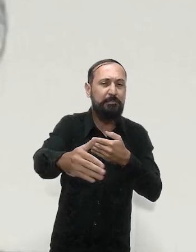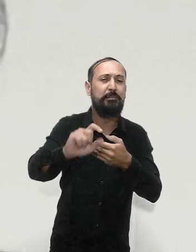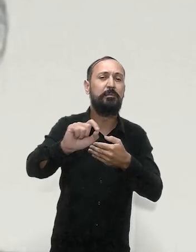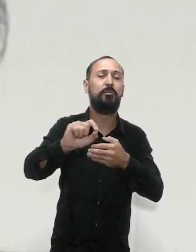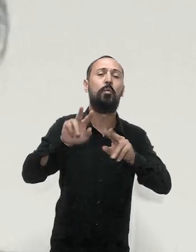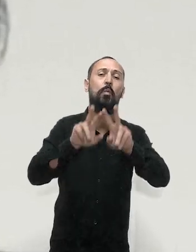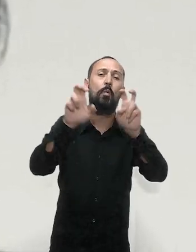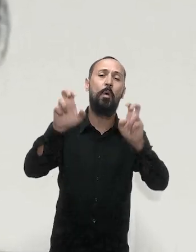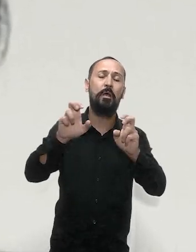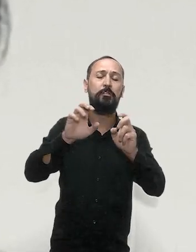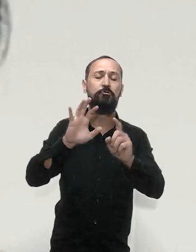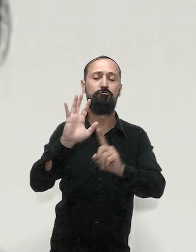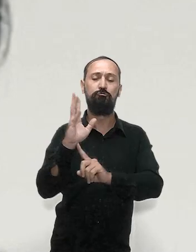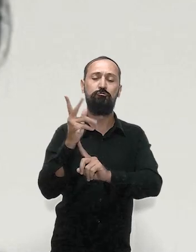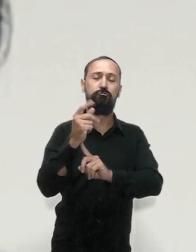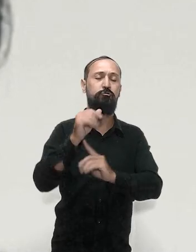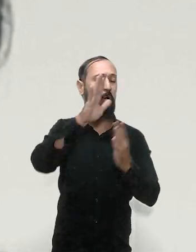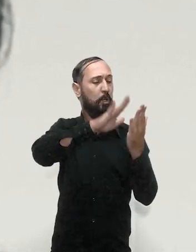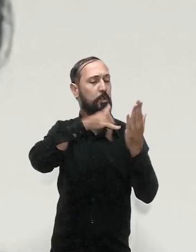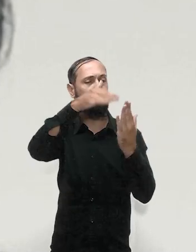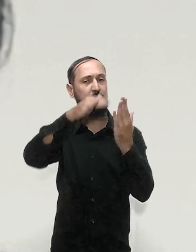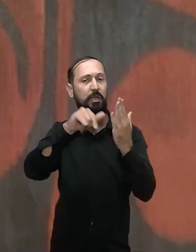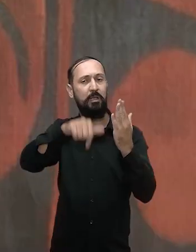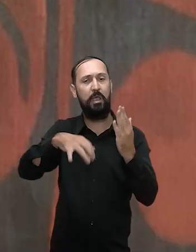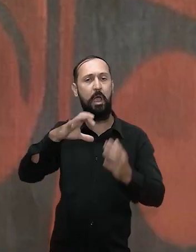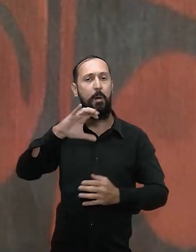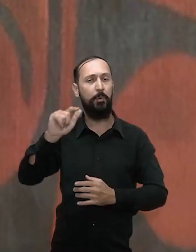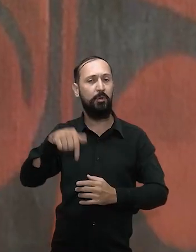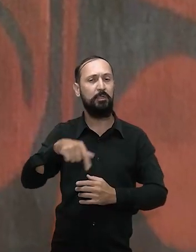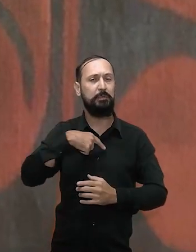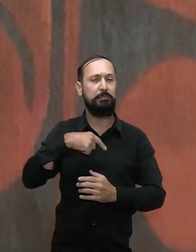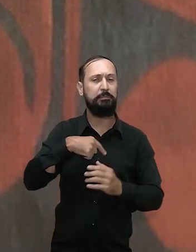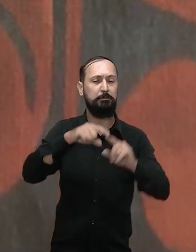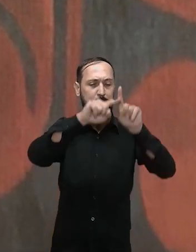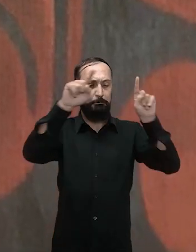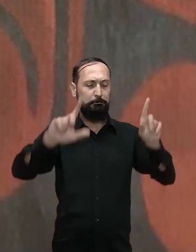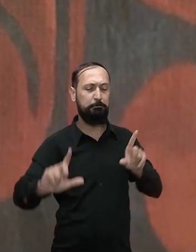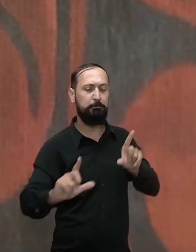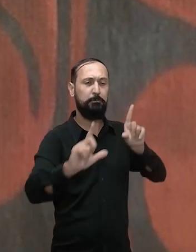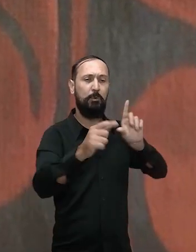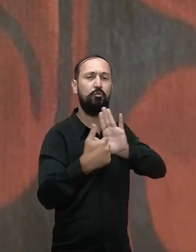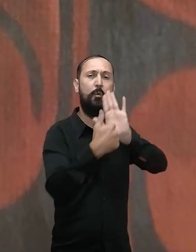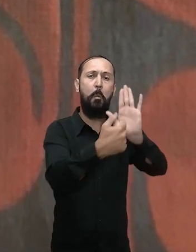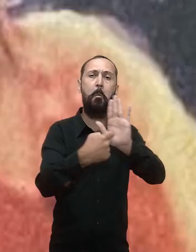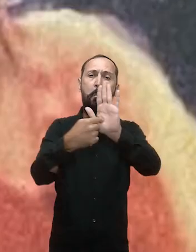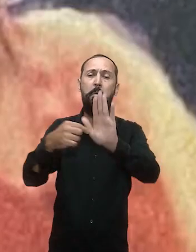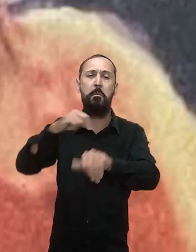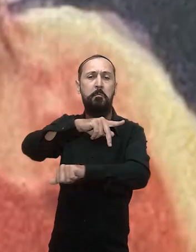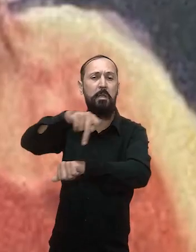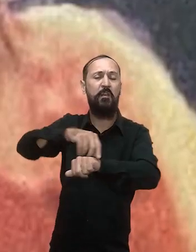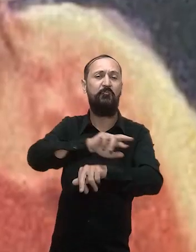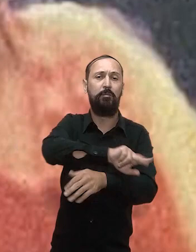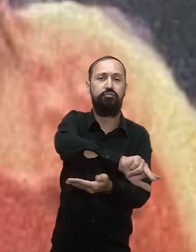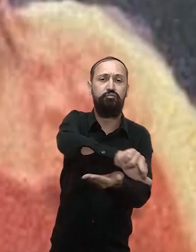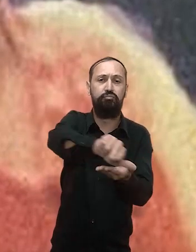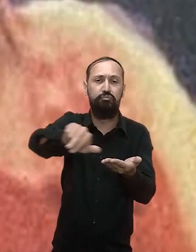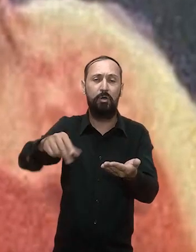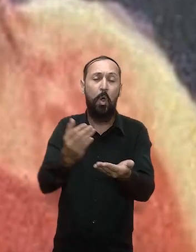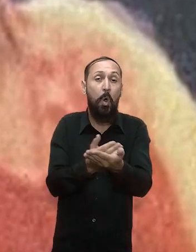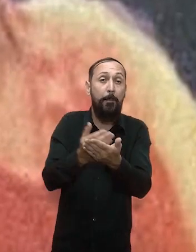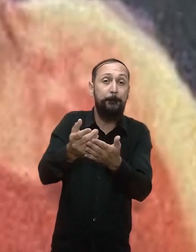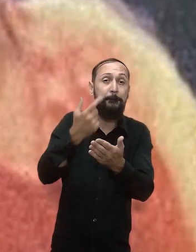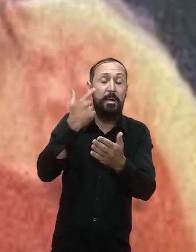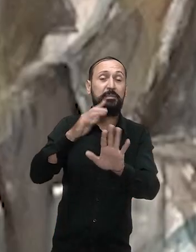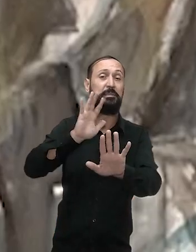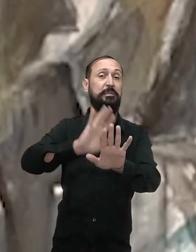anos atua na área das artes plásticas em Campo Grande. Suas obras já foram expostas em diversos países e